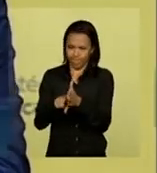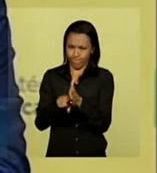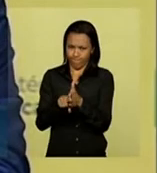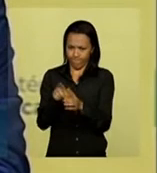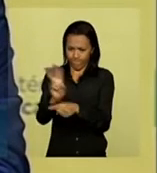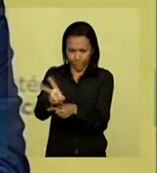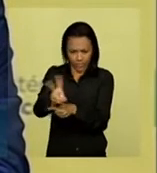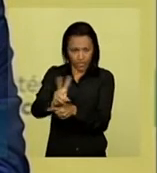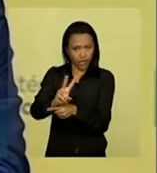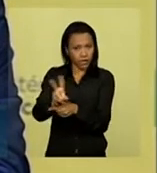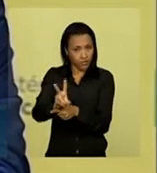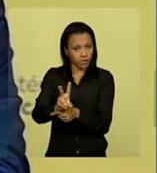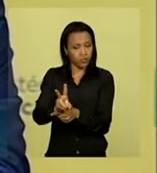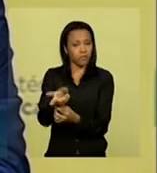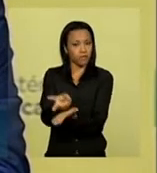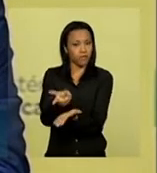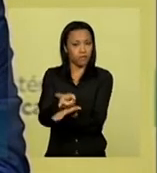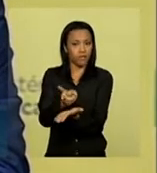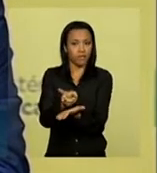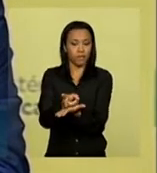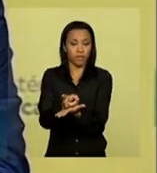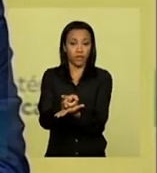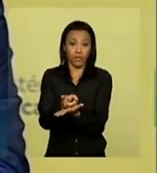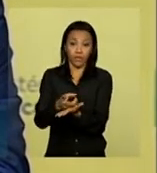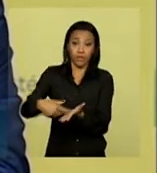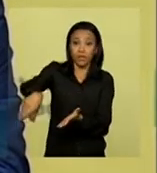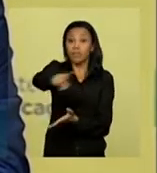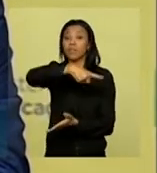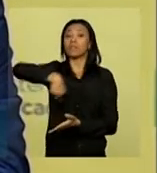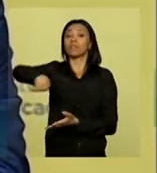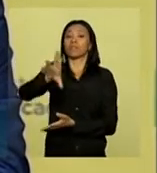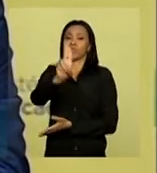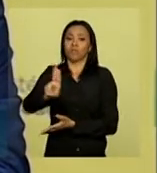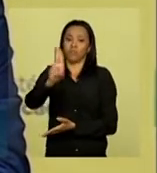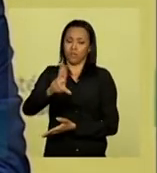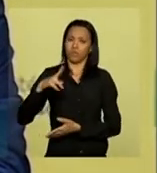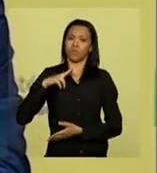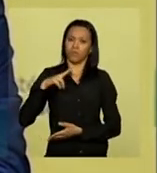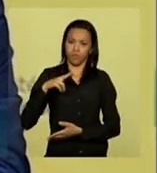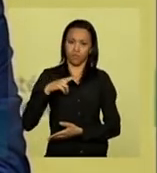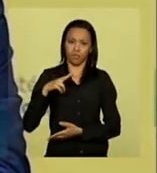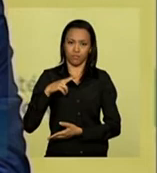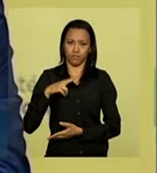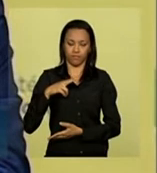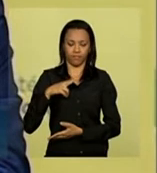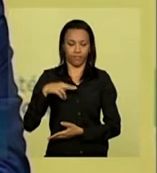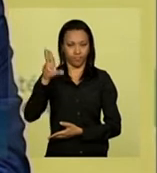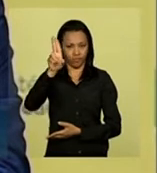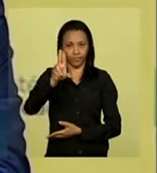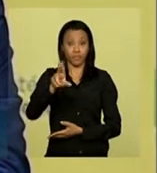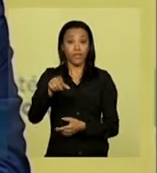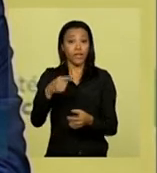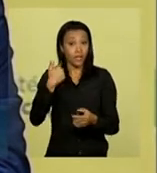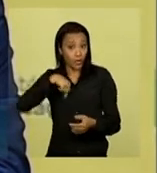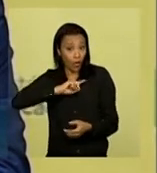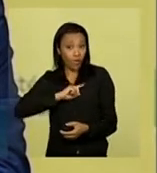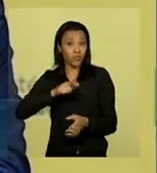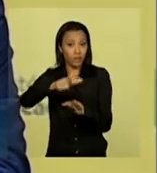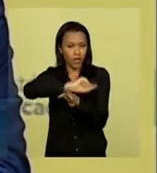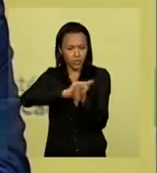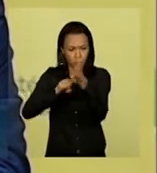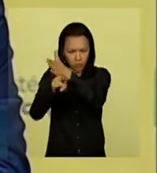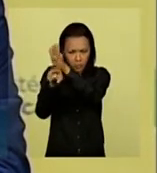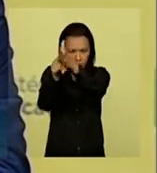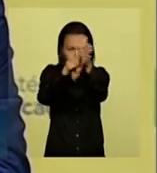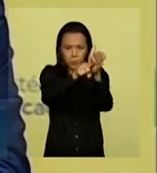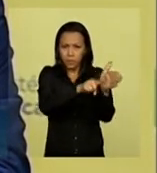regulação do sistema privado de ensino superior e nós tivemos uma expansão Espetacular ao